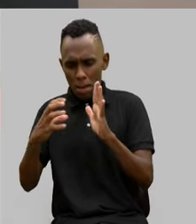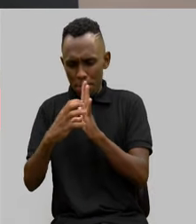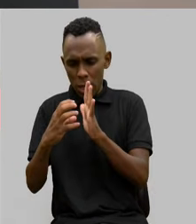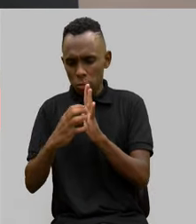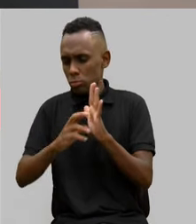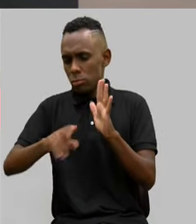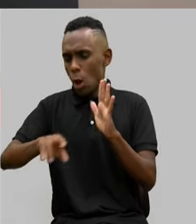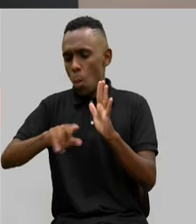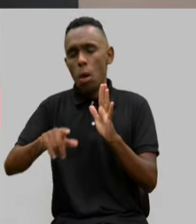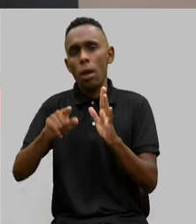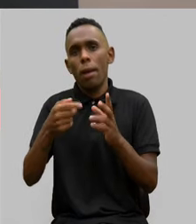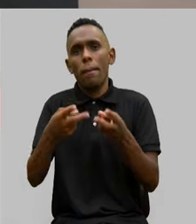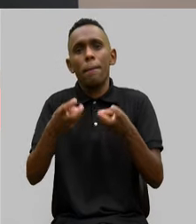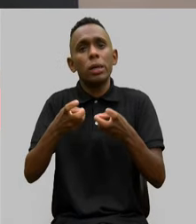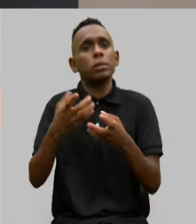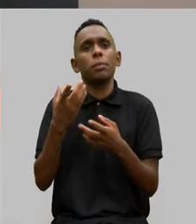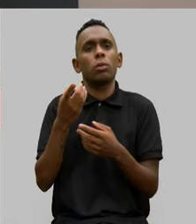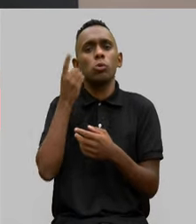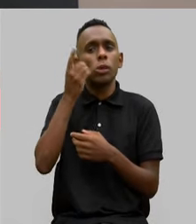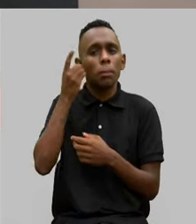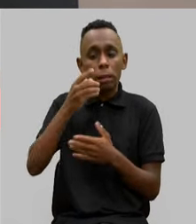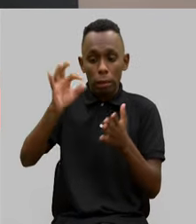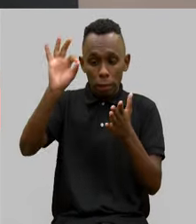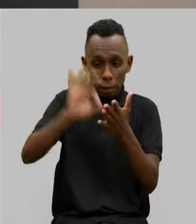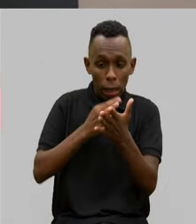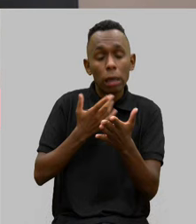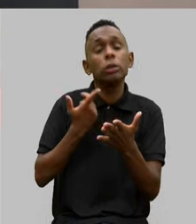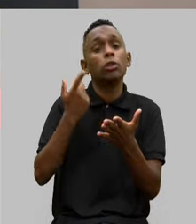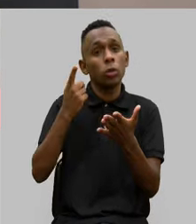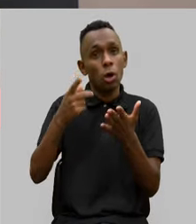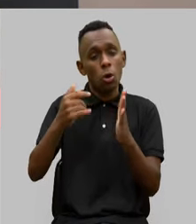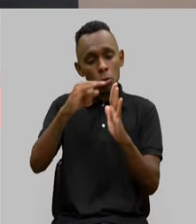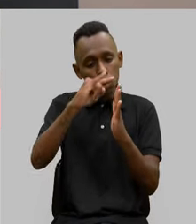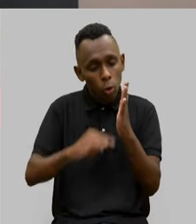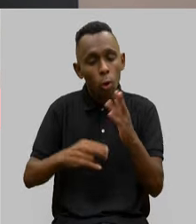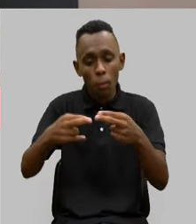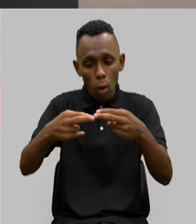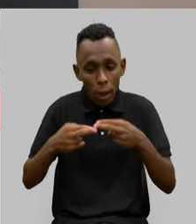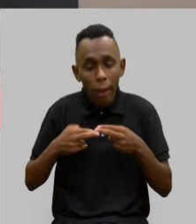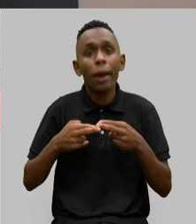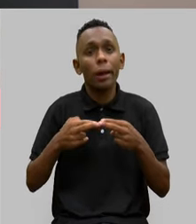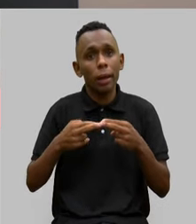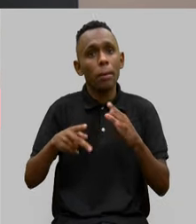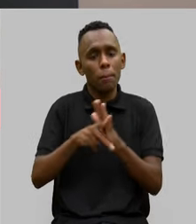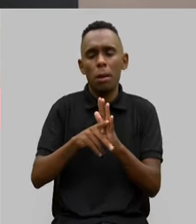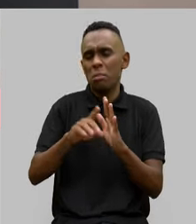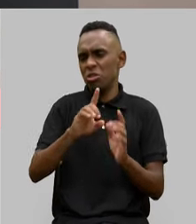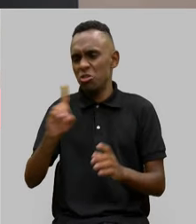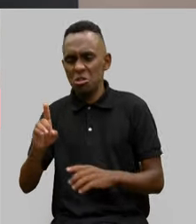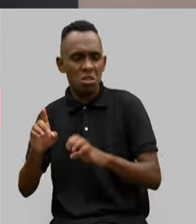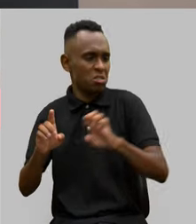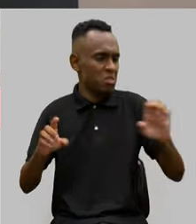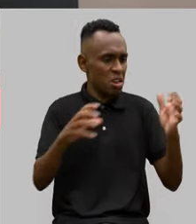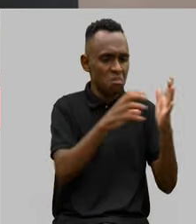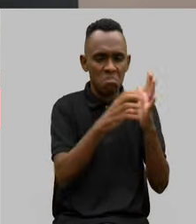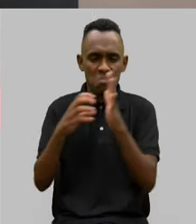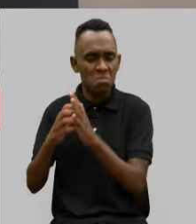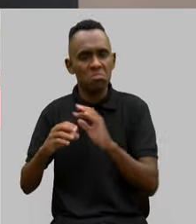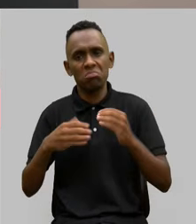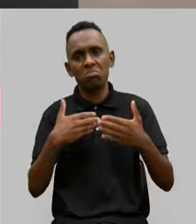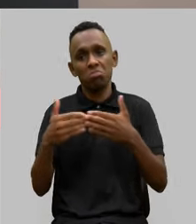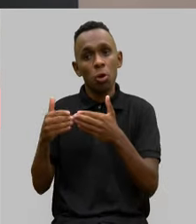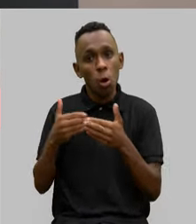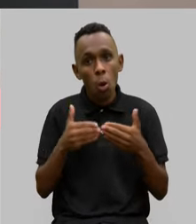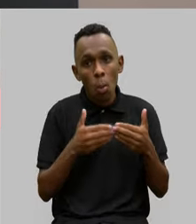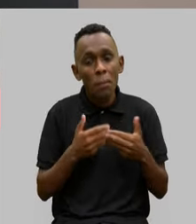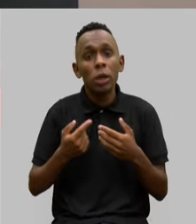é só ver os deputados que assinaram o requerimento tem deputados eh heterogêneos de direita de esquerda e nós